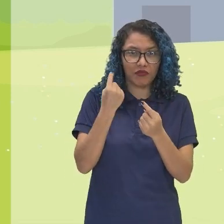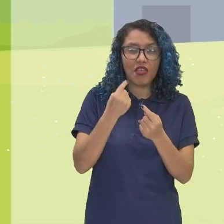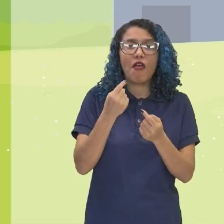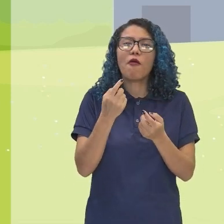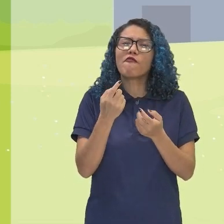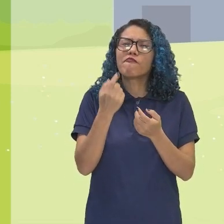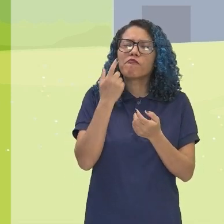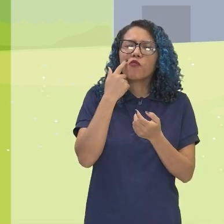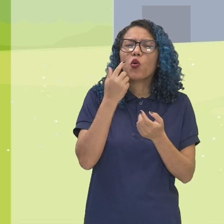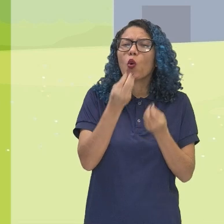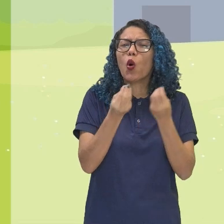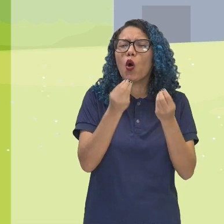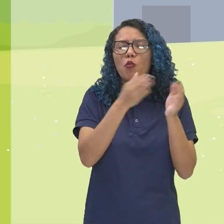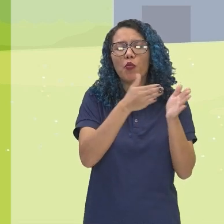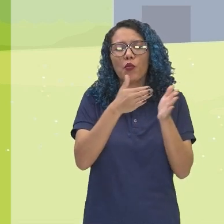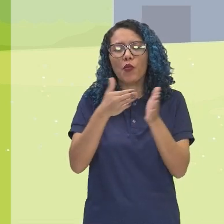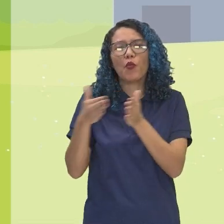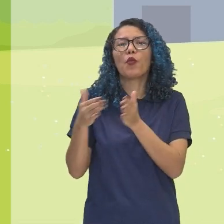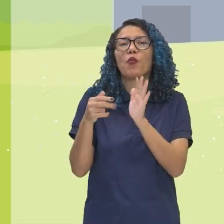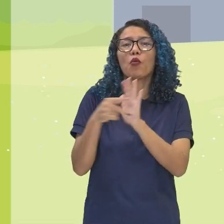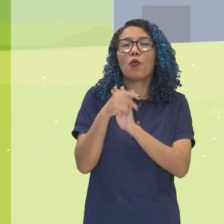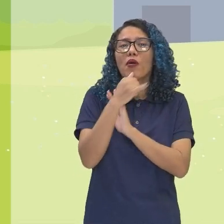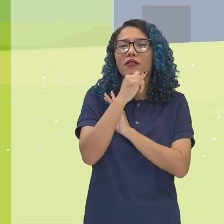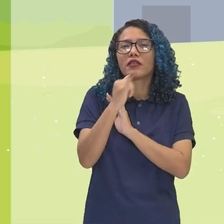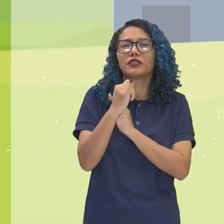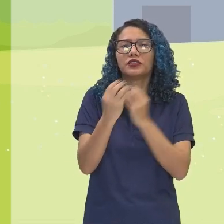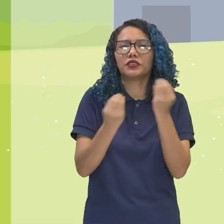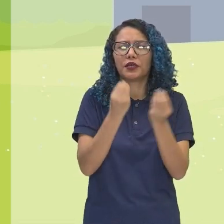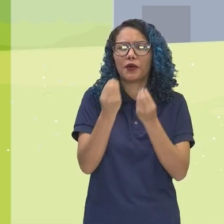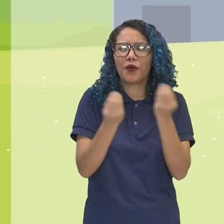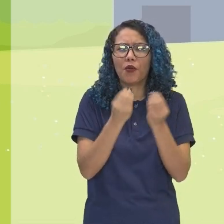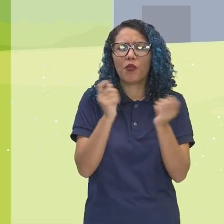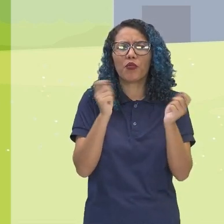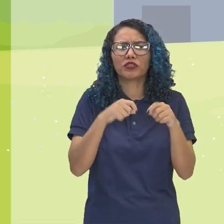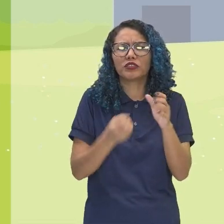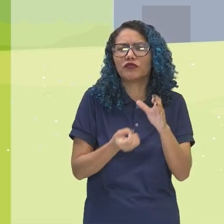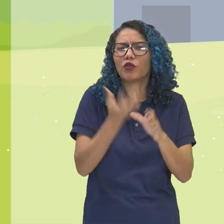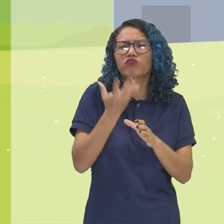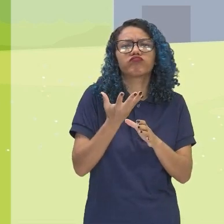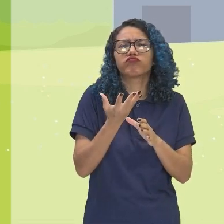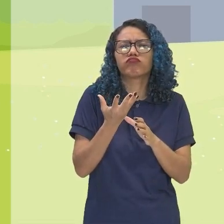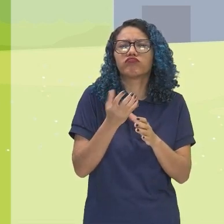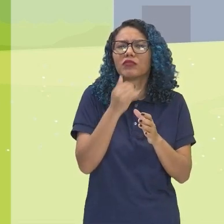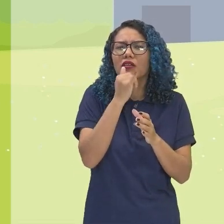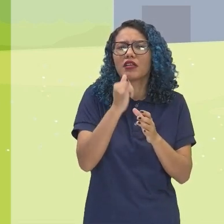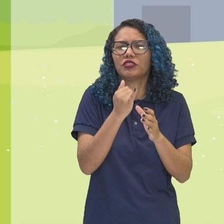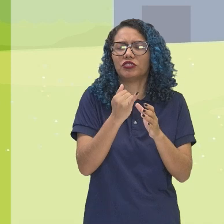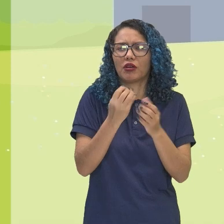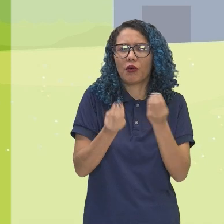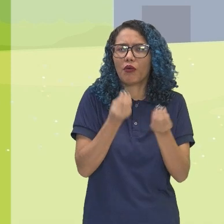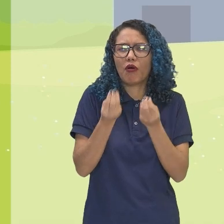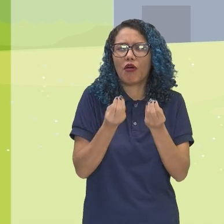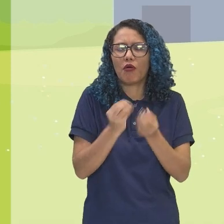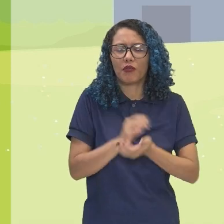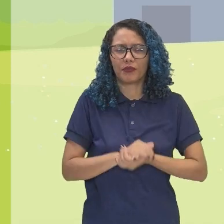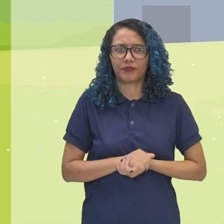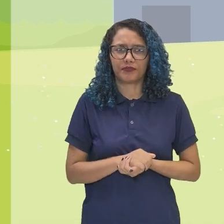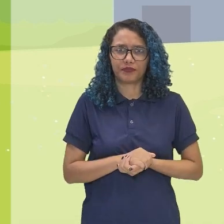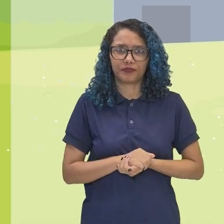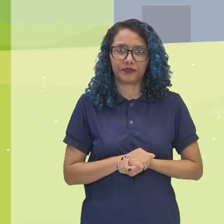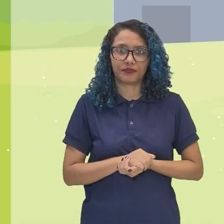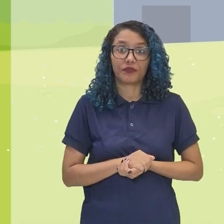energia elétrica. Então, como é a energia elétrica? Como ela é gerada? A energia elétrica é